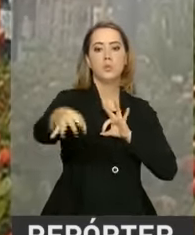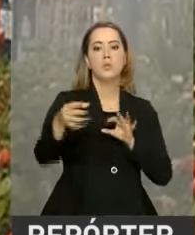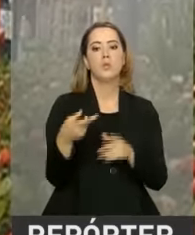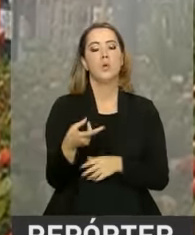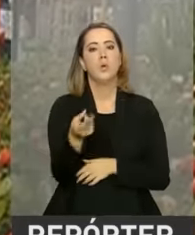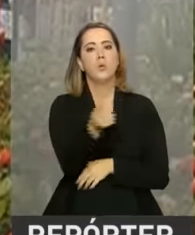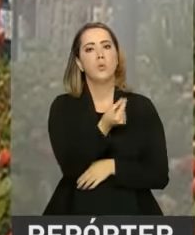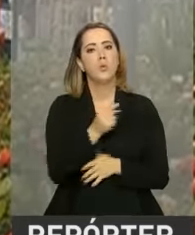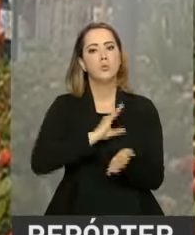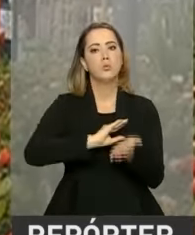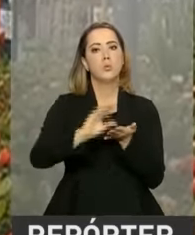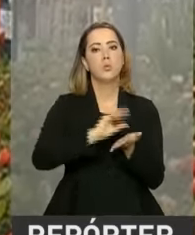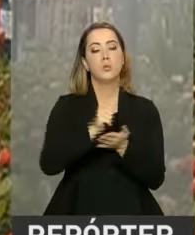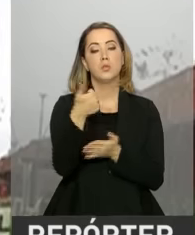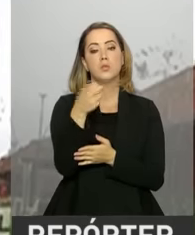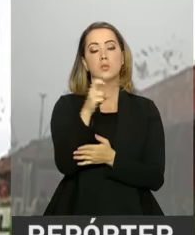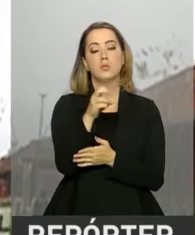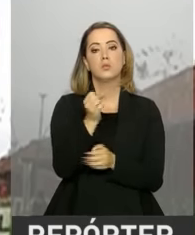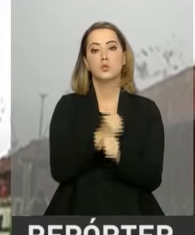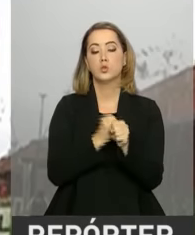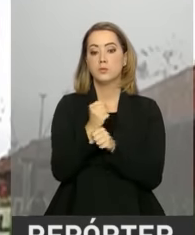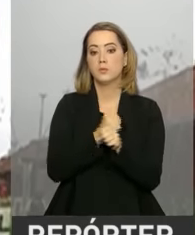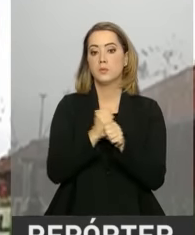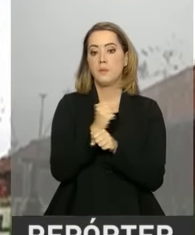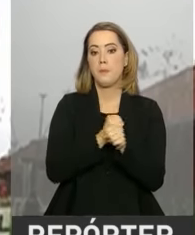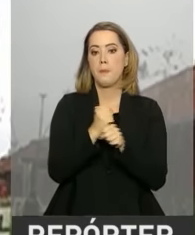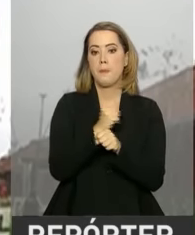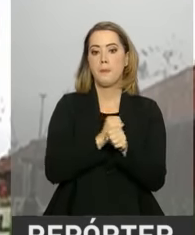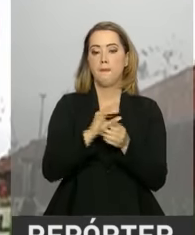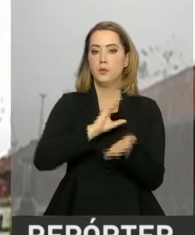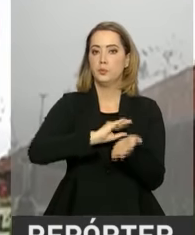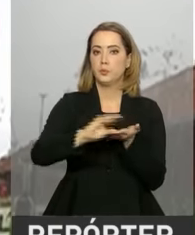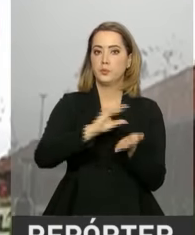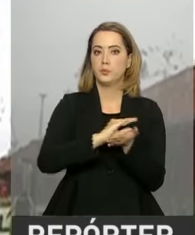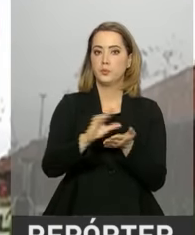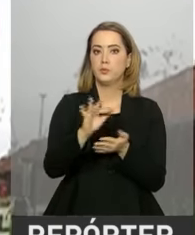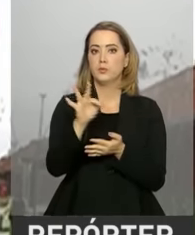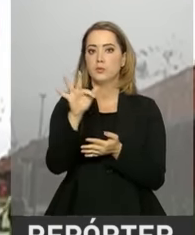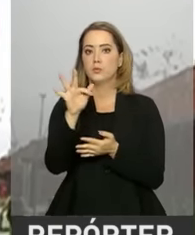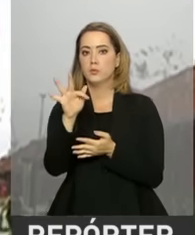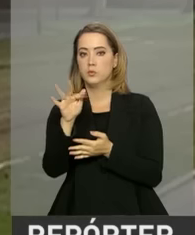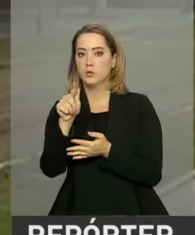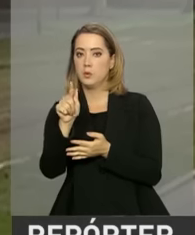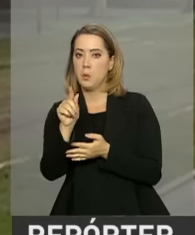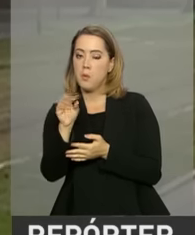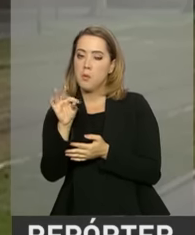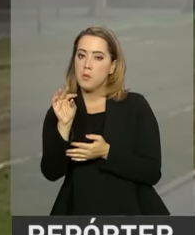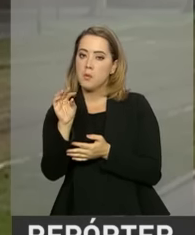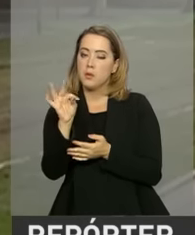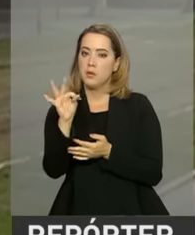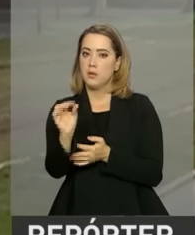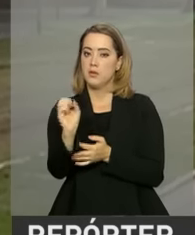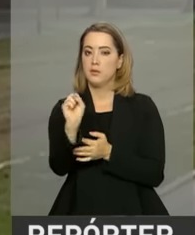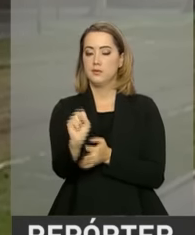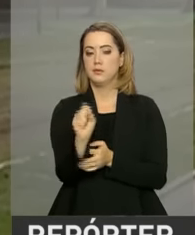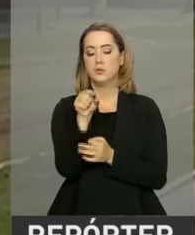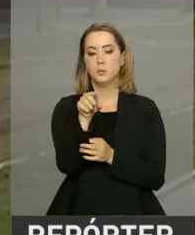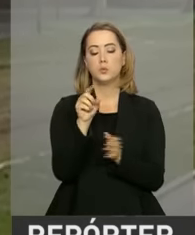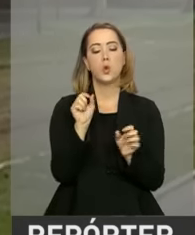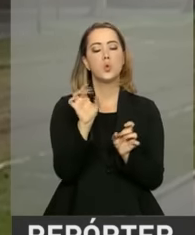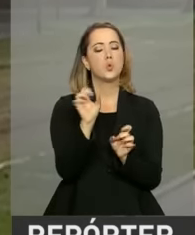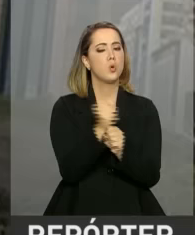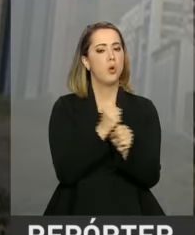serão usados ao longo de 15 anos. E o uso do FGTS não se limita às obras. A operação do Porto